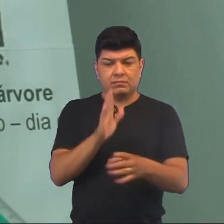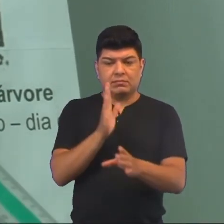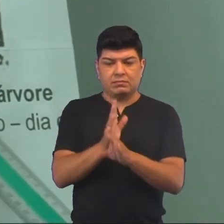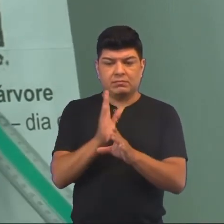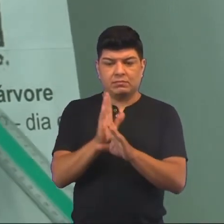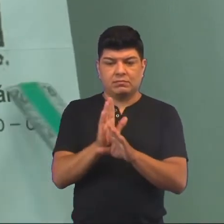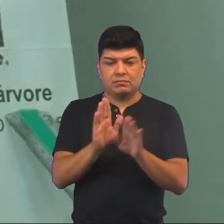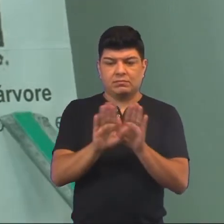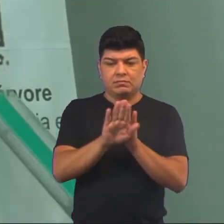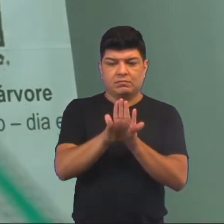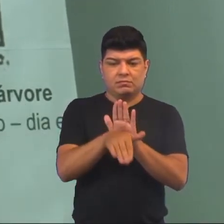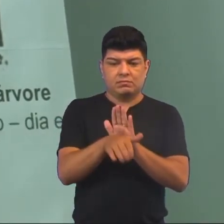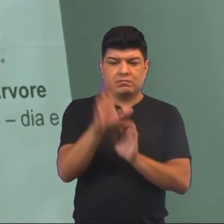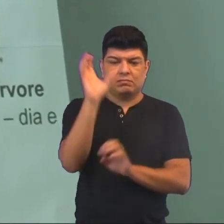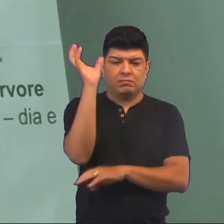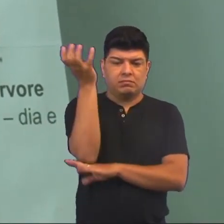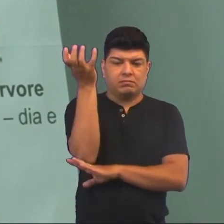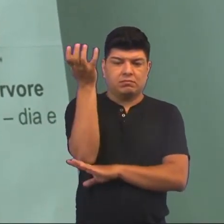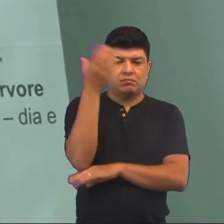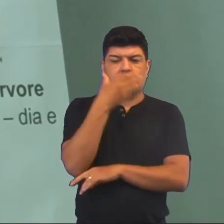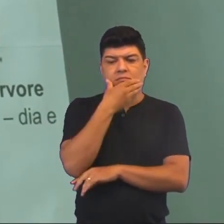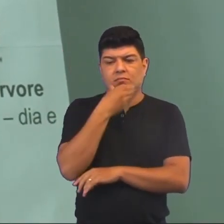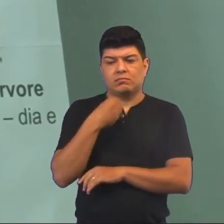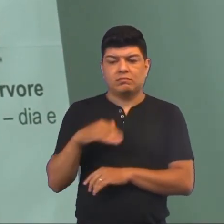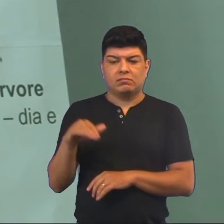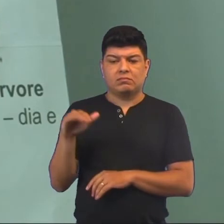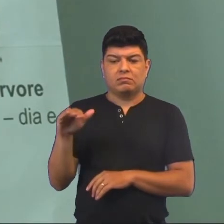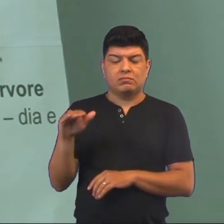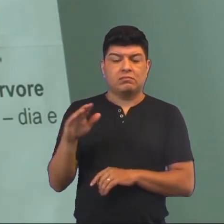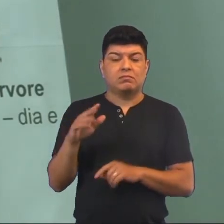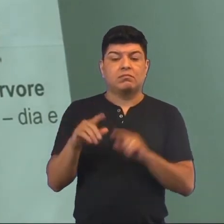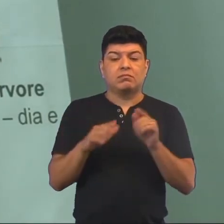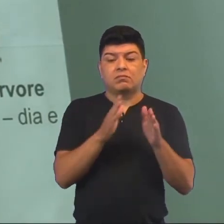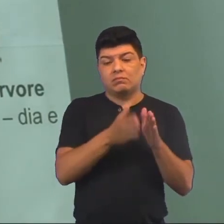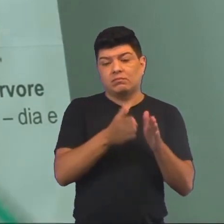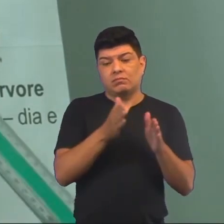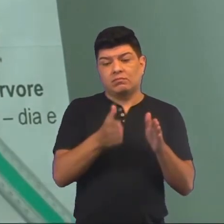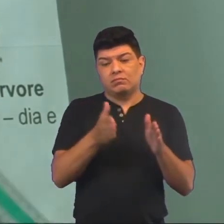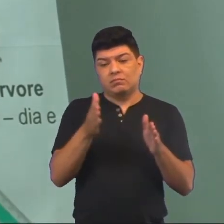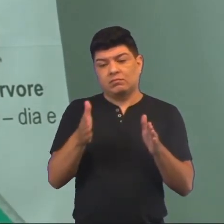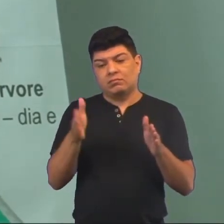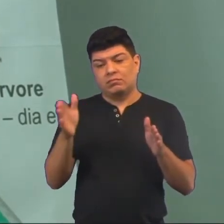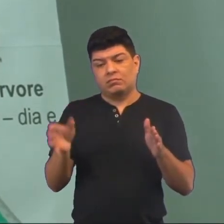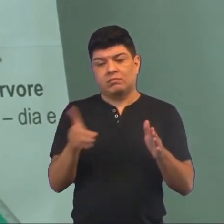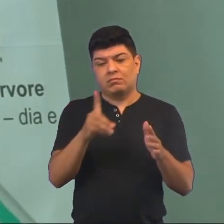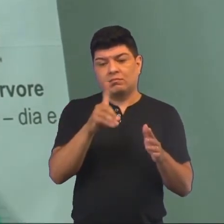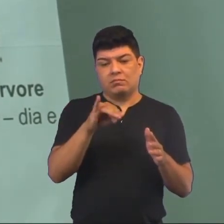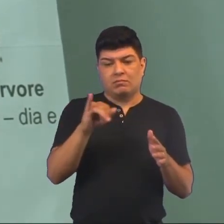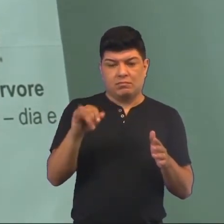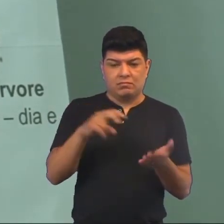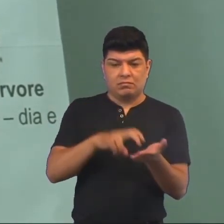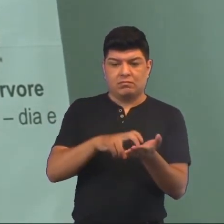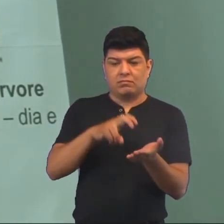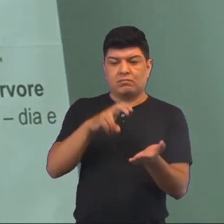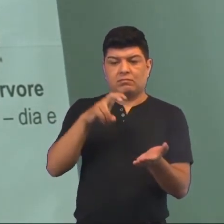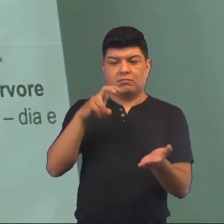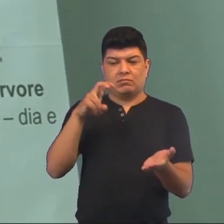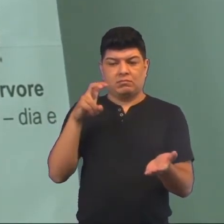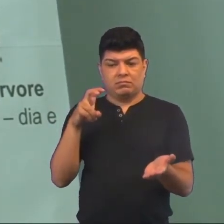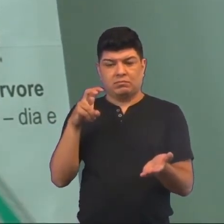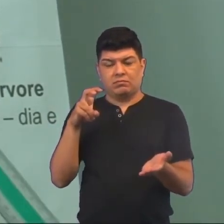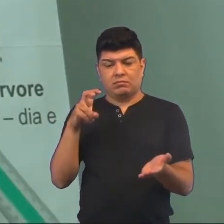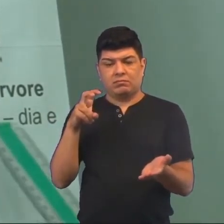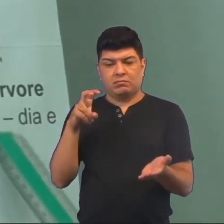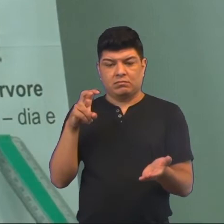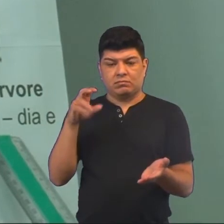da projeção da sombra da árvore do menino, a sequência de períodos do dia. Mostram o matutino, como eu falei, ó,